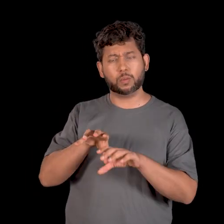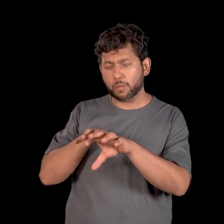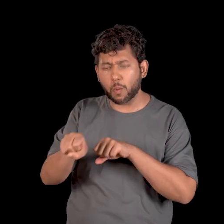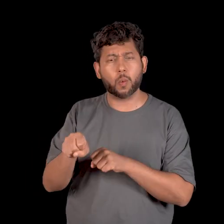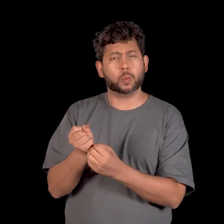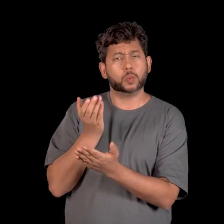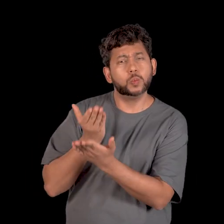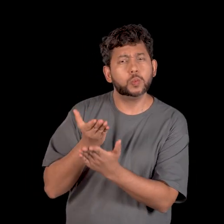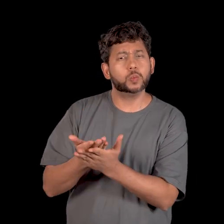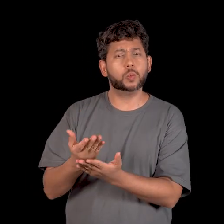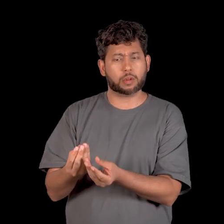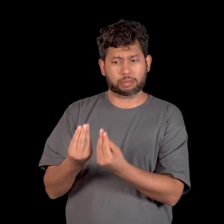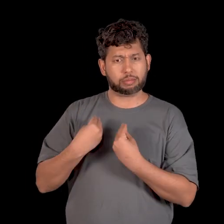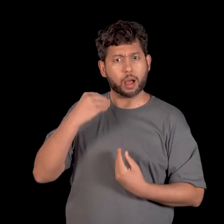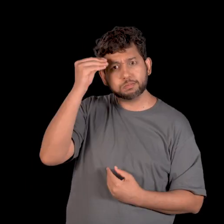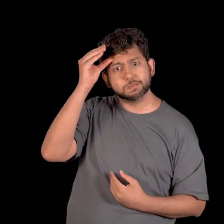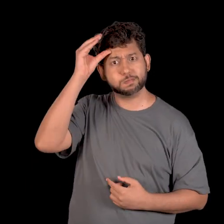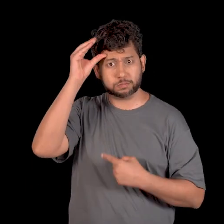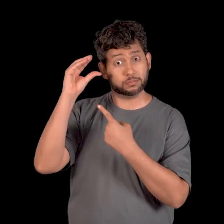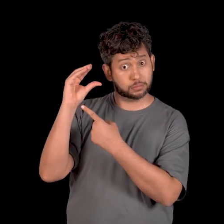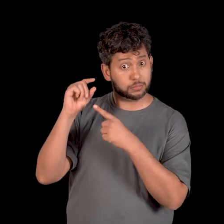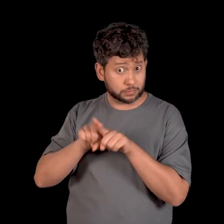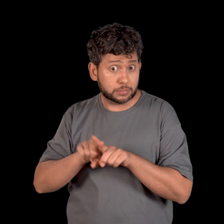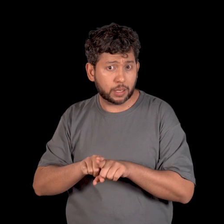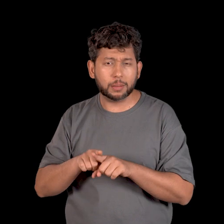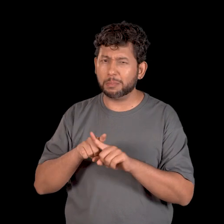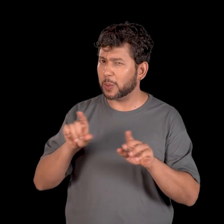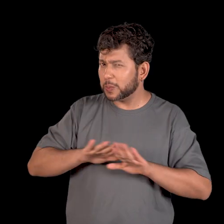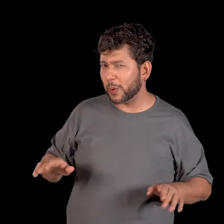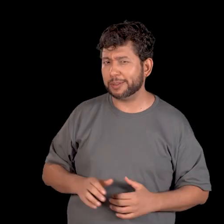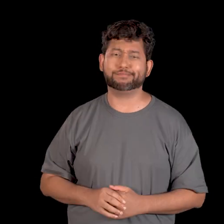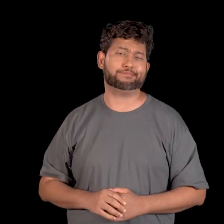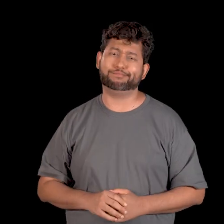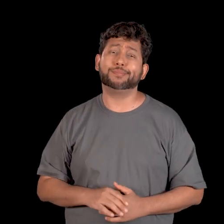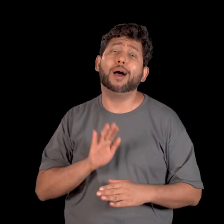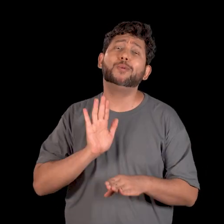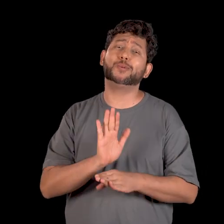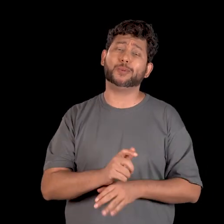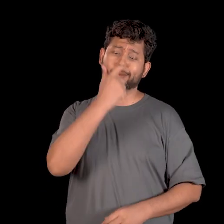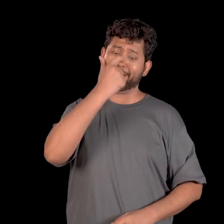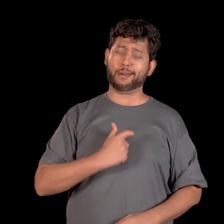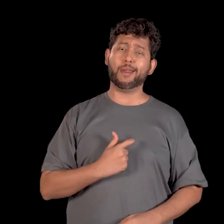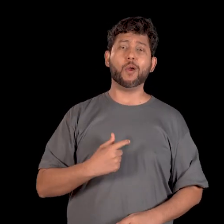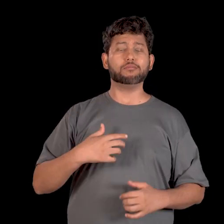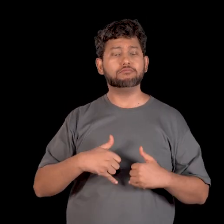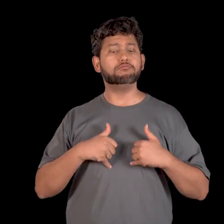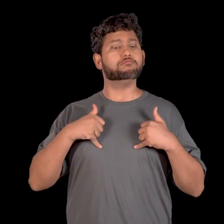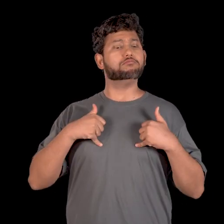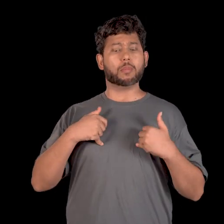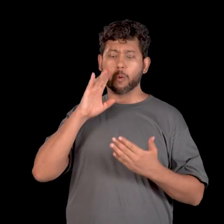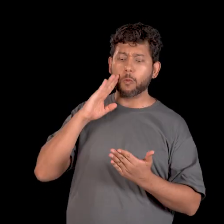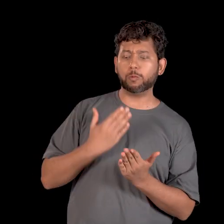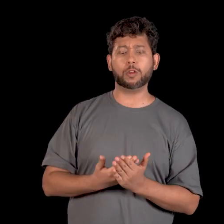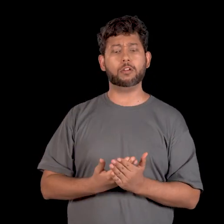oferecidos. A boa formação educacional não apenas nos fornece conhecimentos práticos, mas também contribui para o nosso